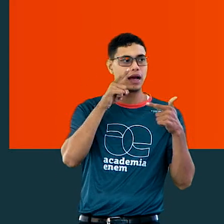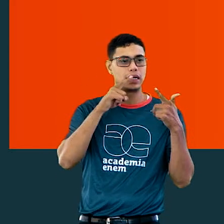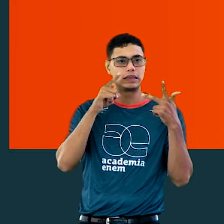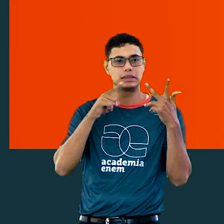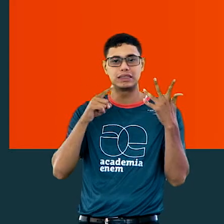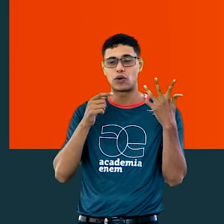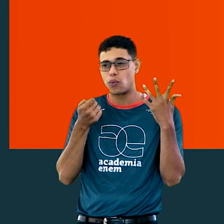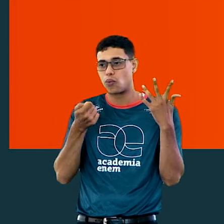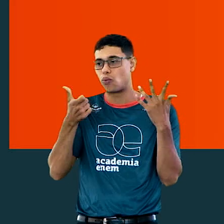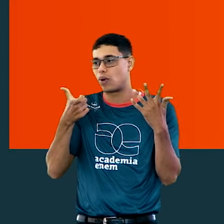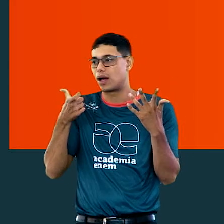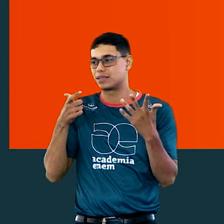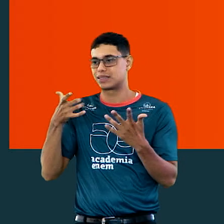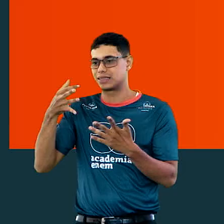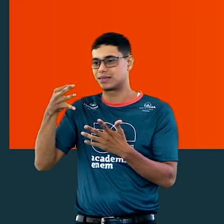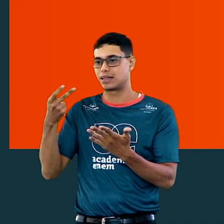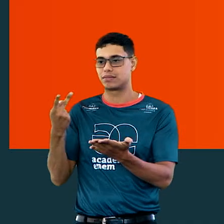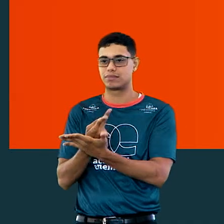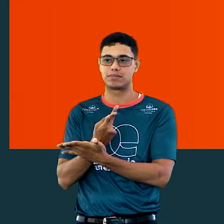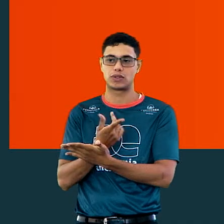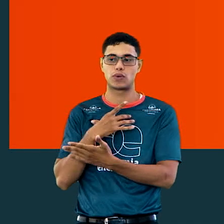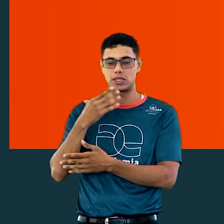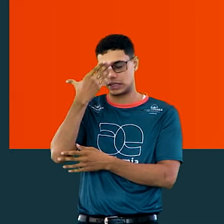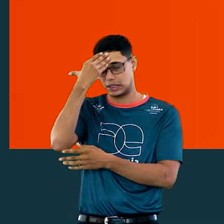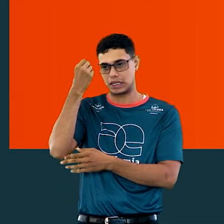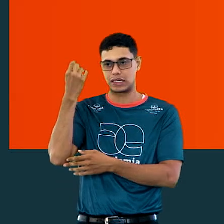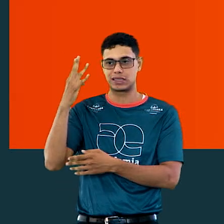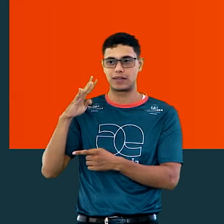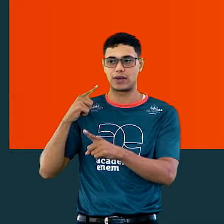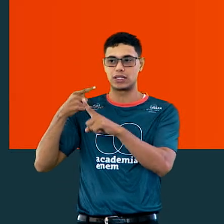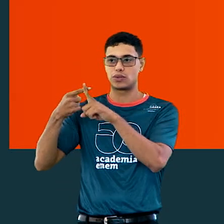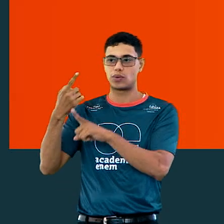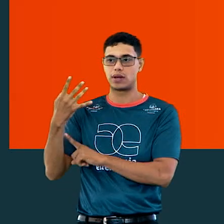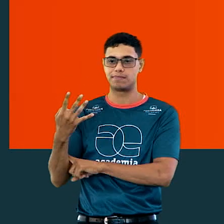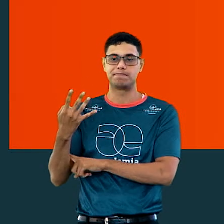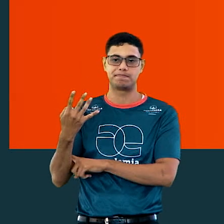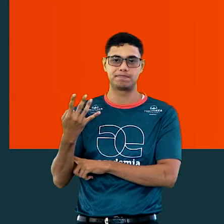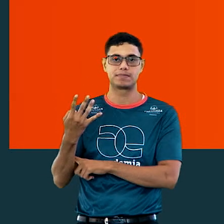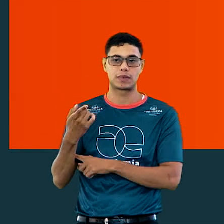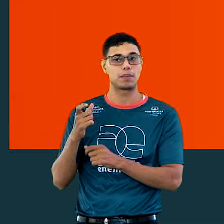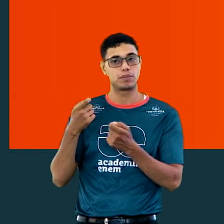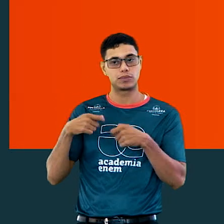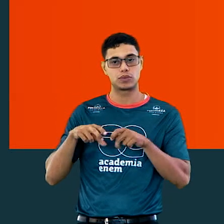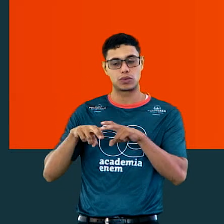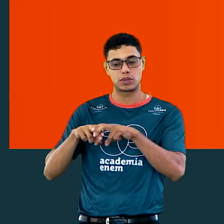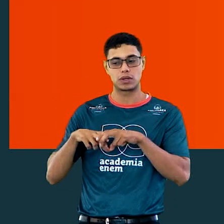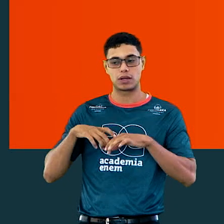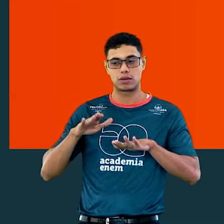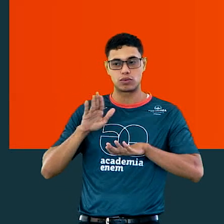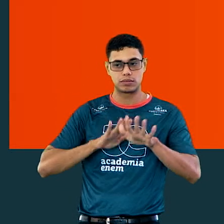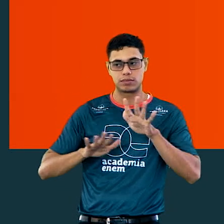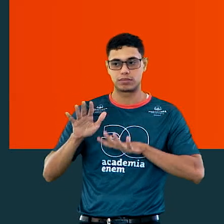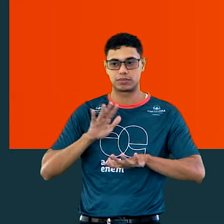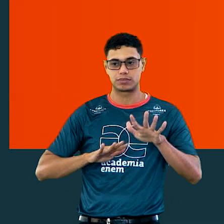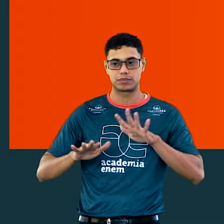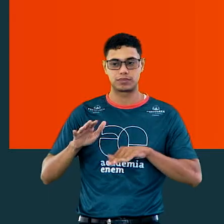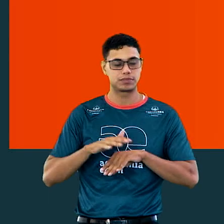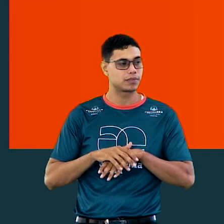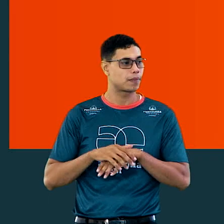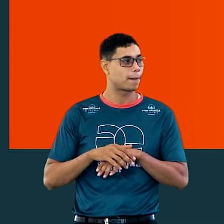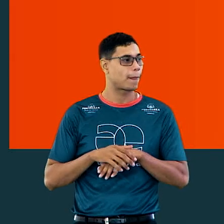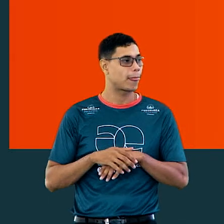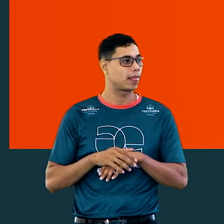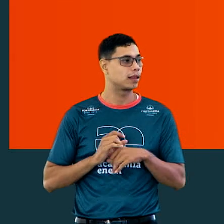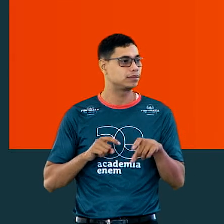não? Poxa vida, esqueci de multiplicar por 4. Vamos tomar cuidado com o comando. E olhe para cá, pessoal.